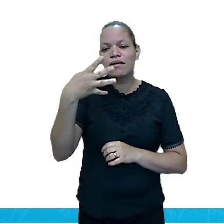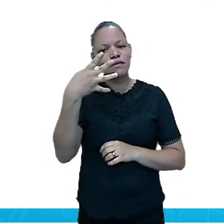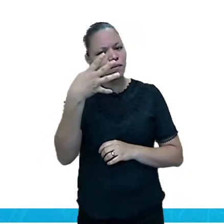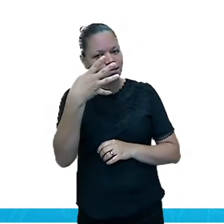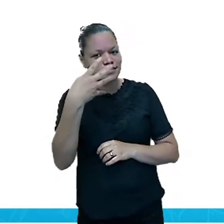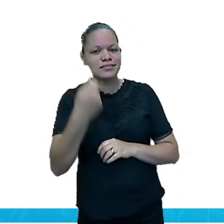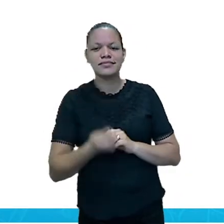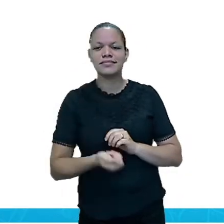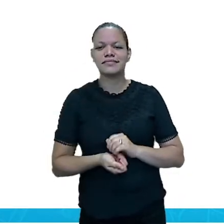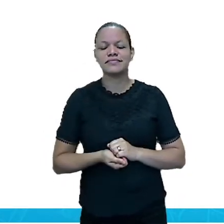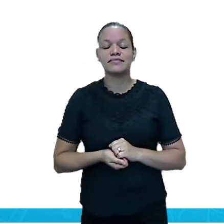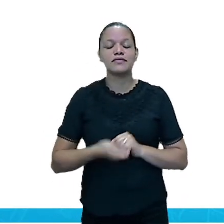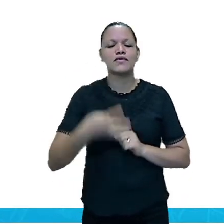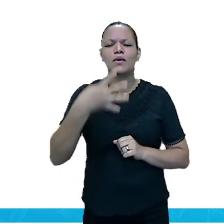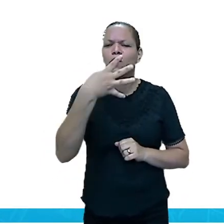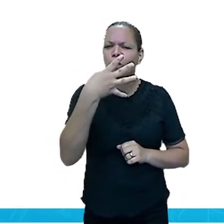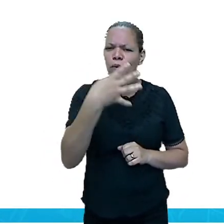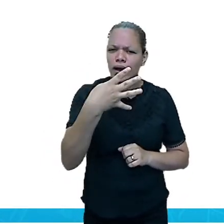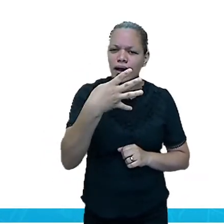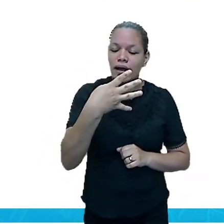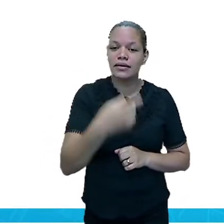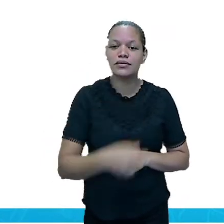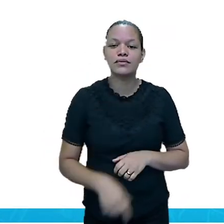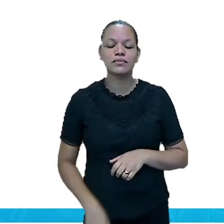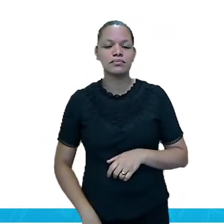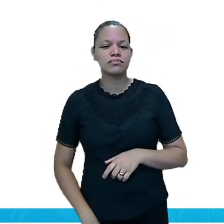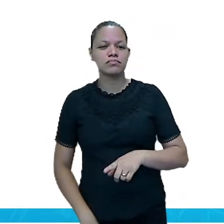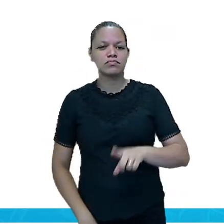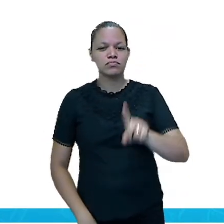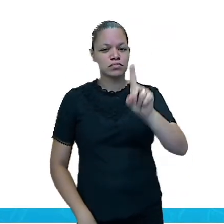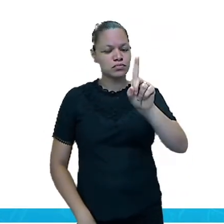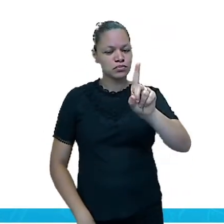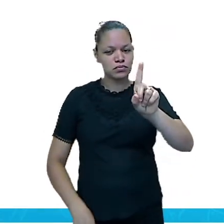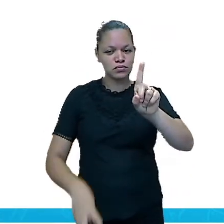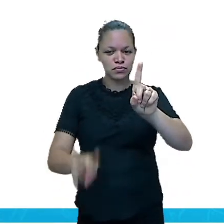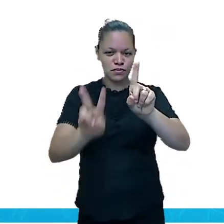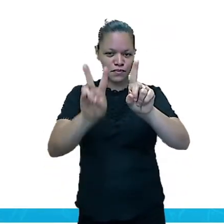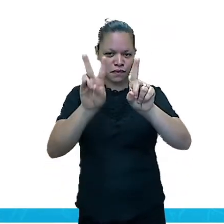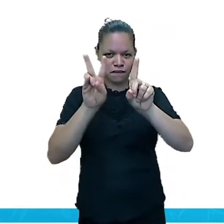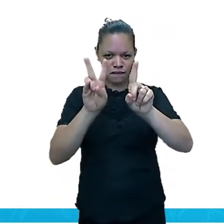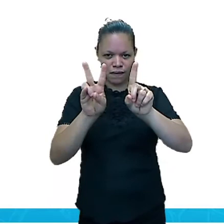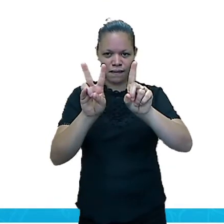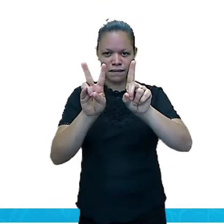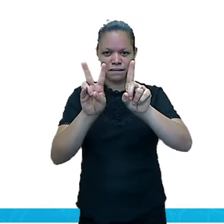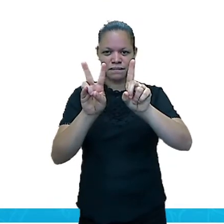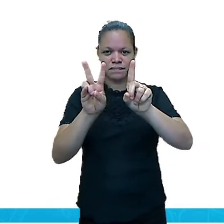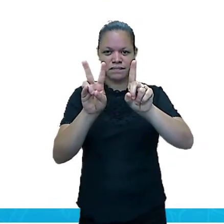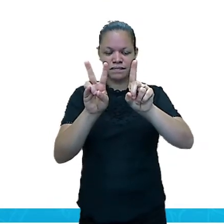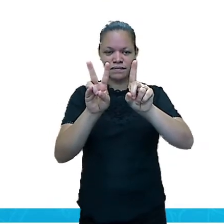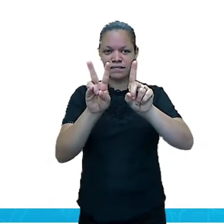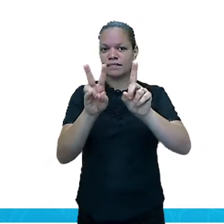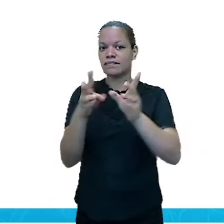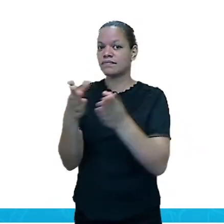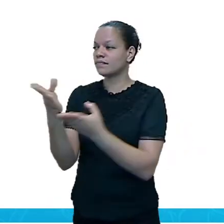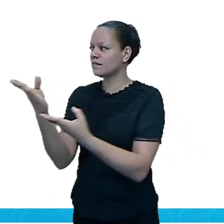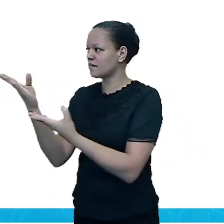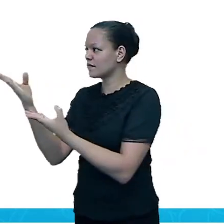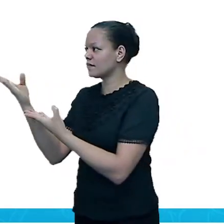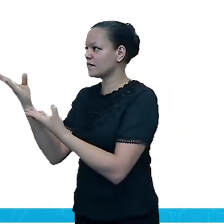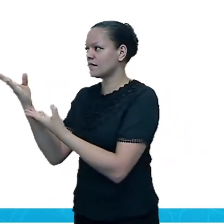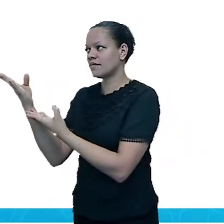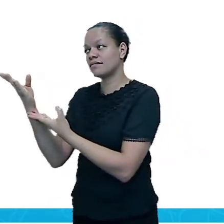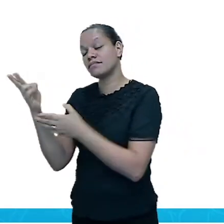4. Então, o 4 é uma letra I e uma letra V, que no caso aqui, com a regra,